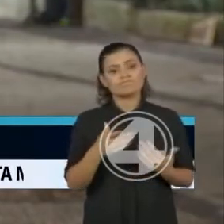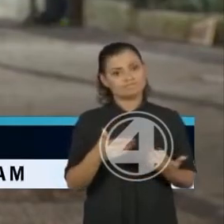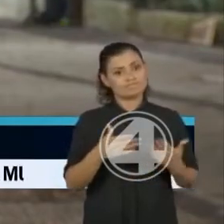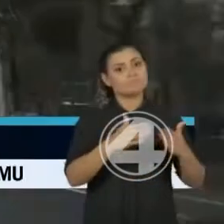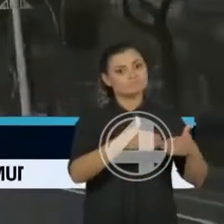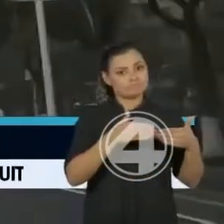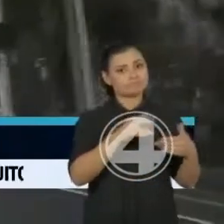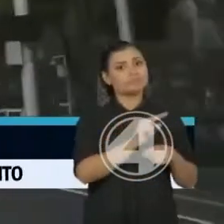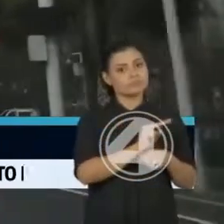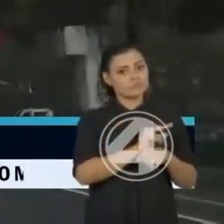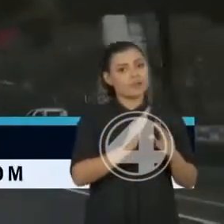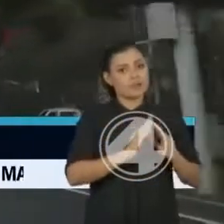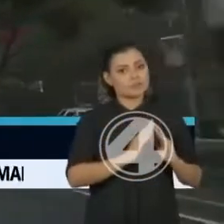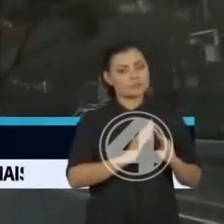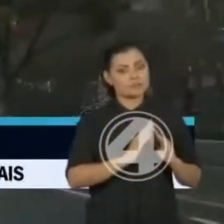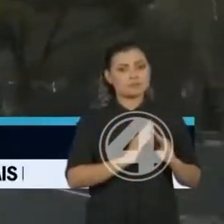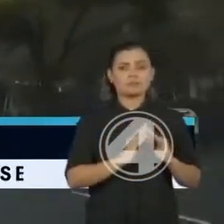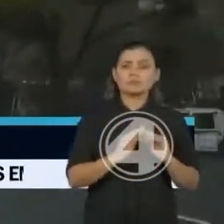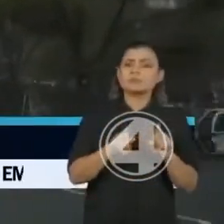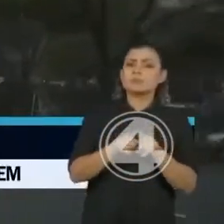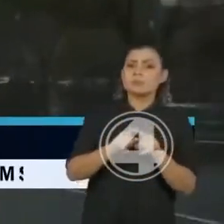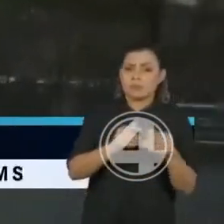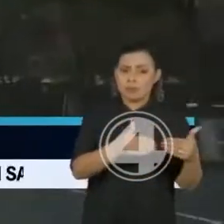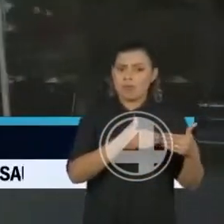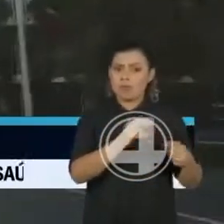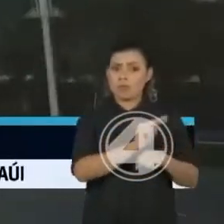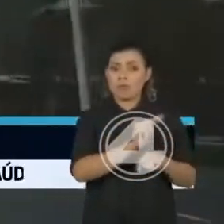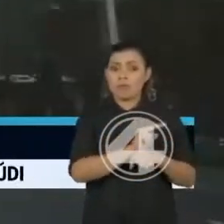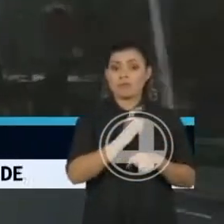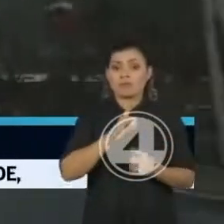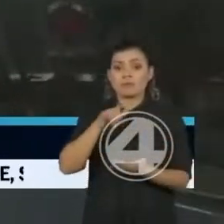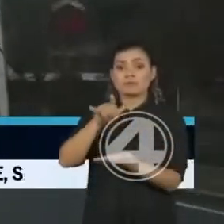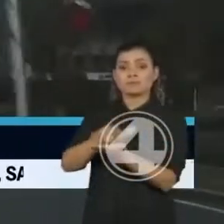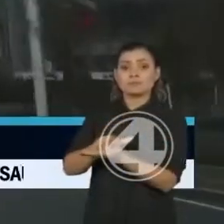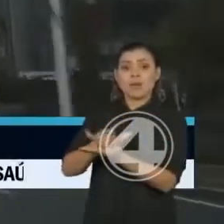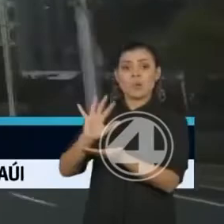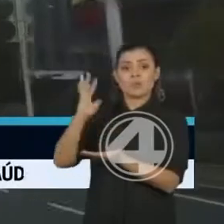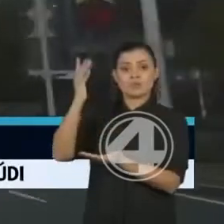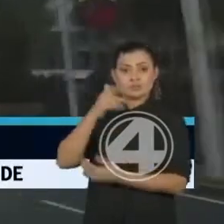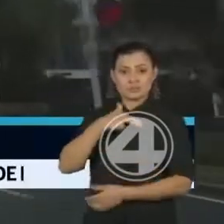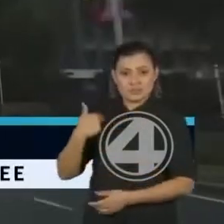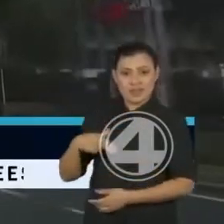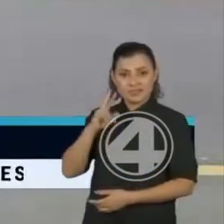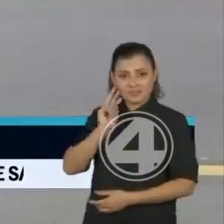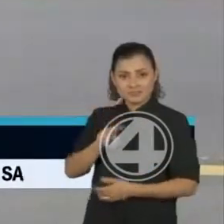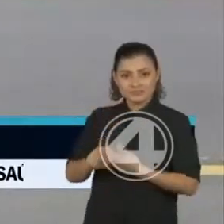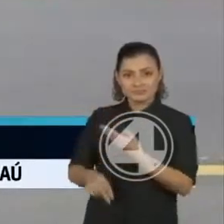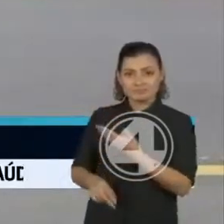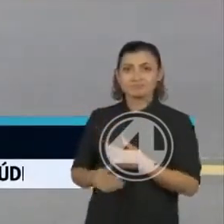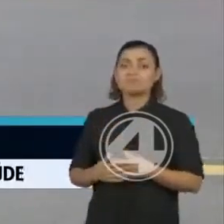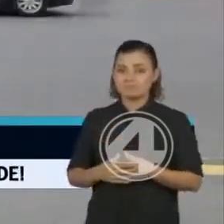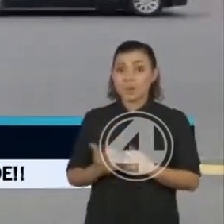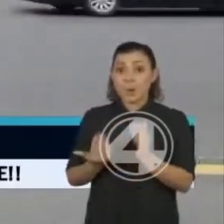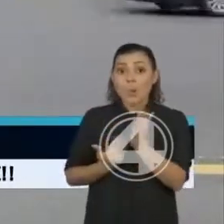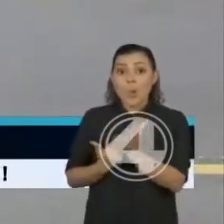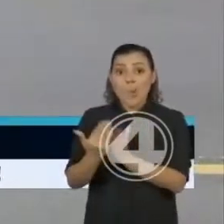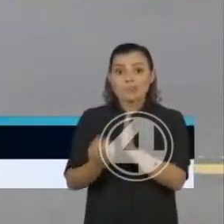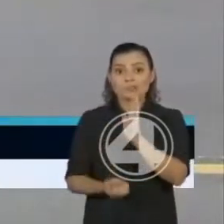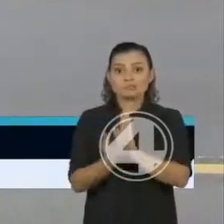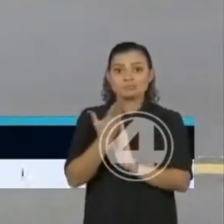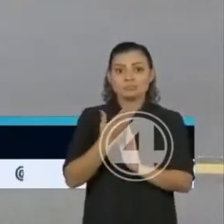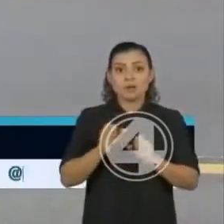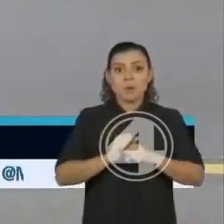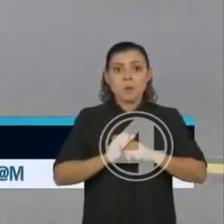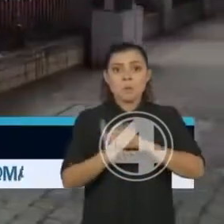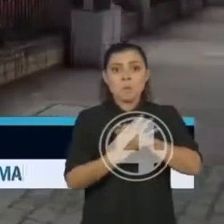pela quarentena a prova da importância em quarentena está no epicentro da epidemia hein hum hum na china onde começou o surto